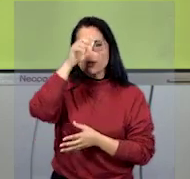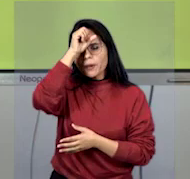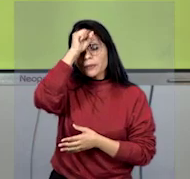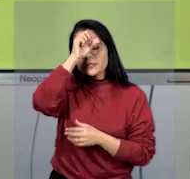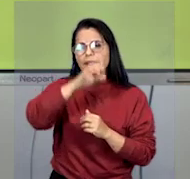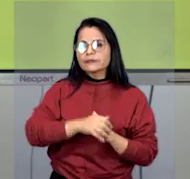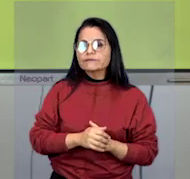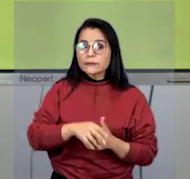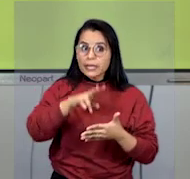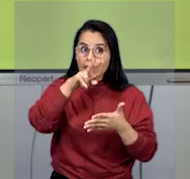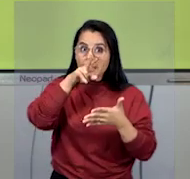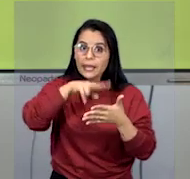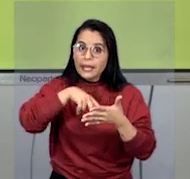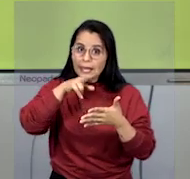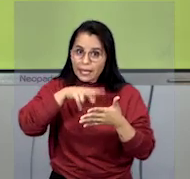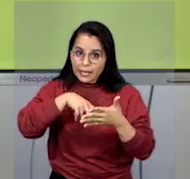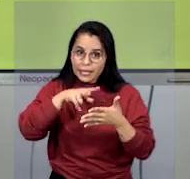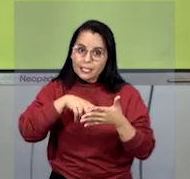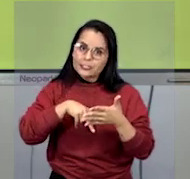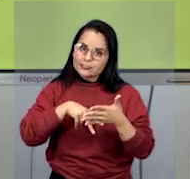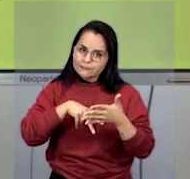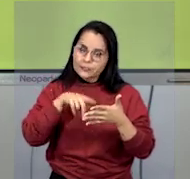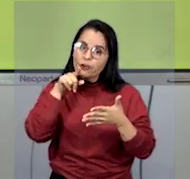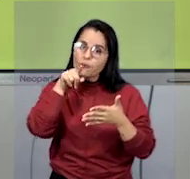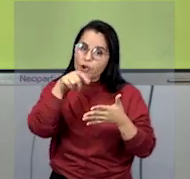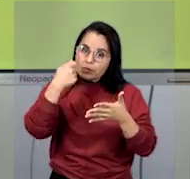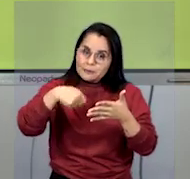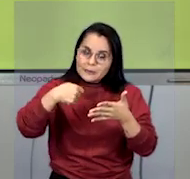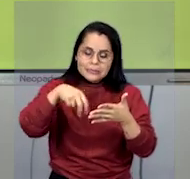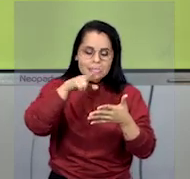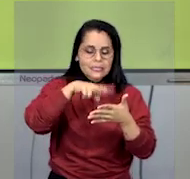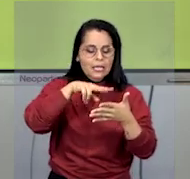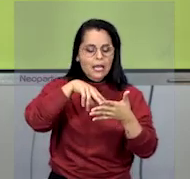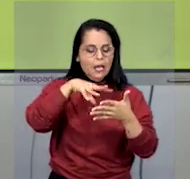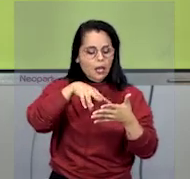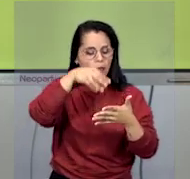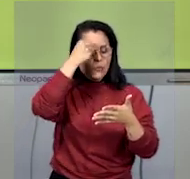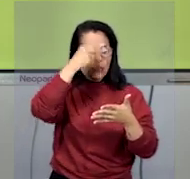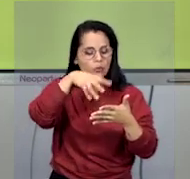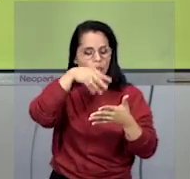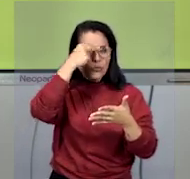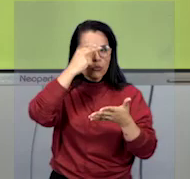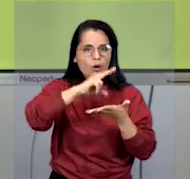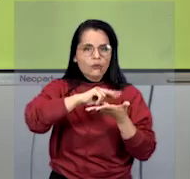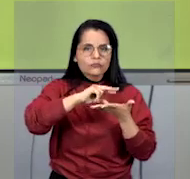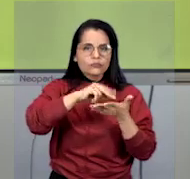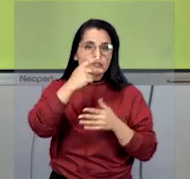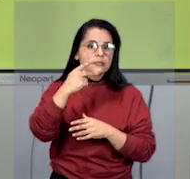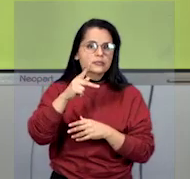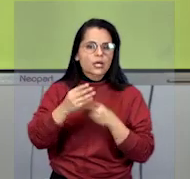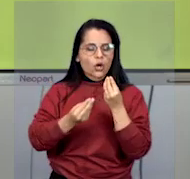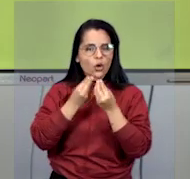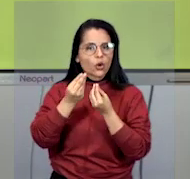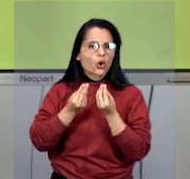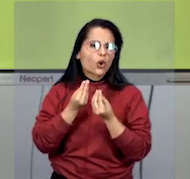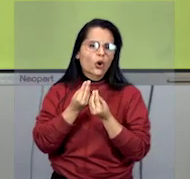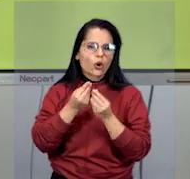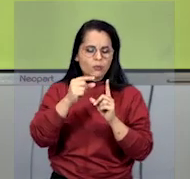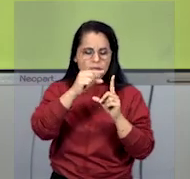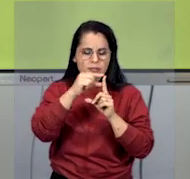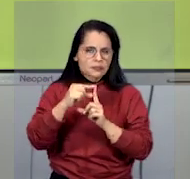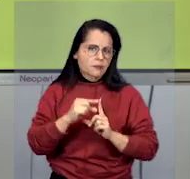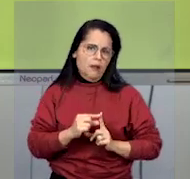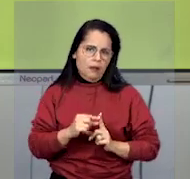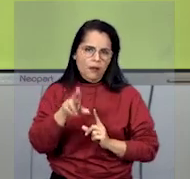Lendo. A leitura vai te levar a você já absorver no seu vocabulário, no seu linguajar, essas palavras e